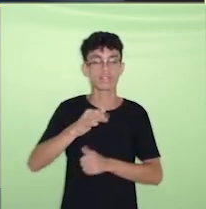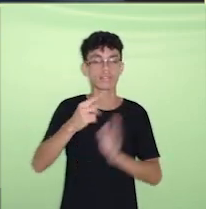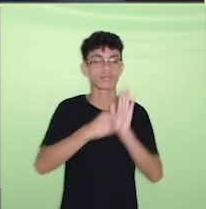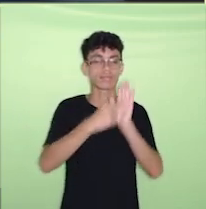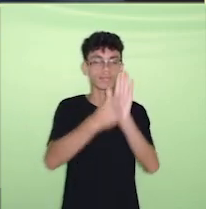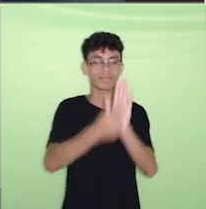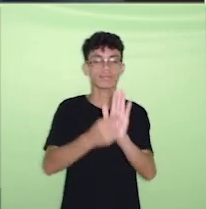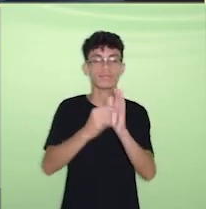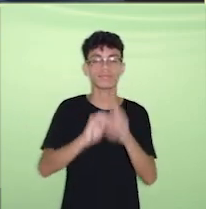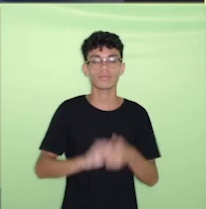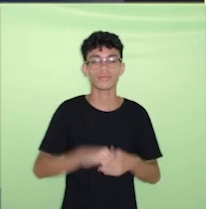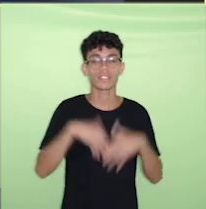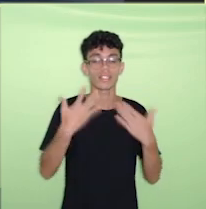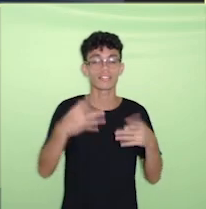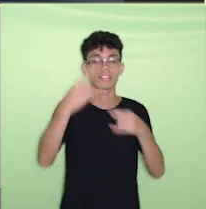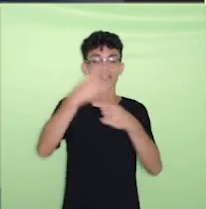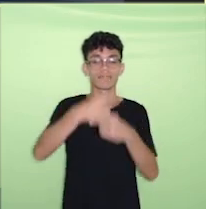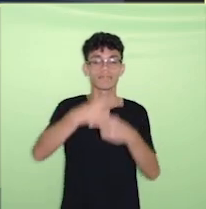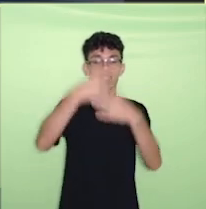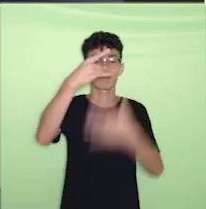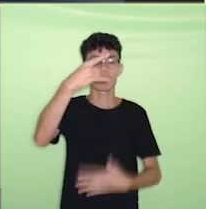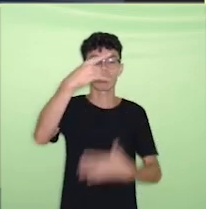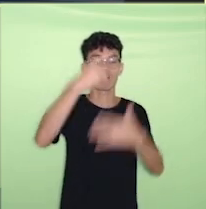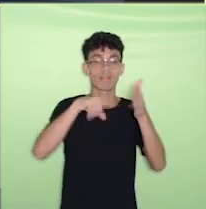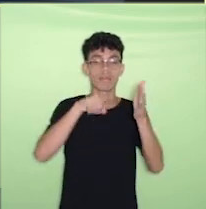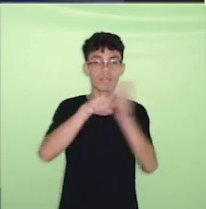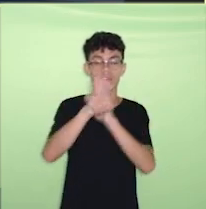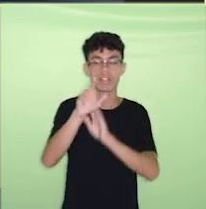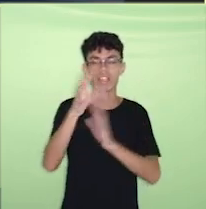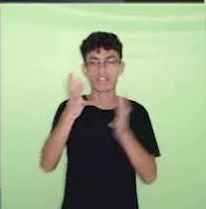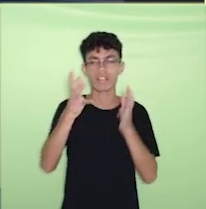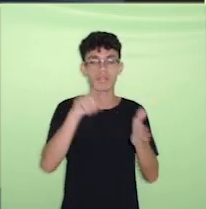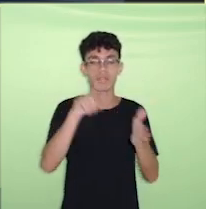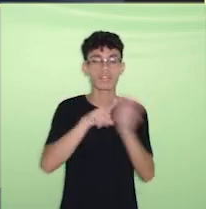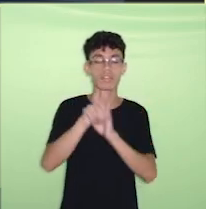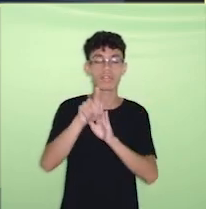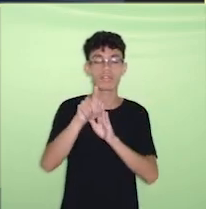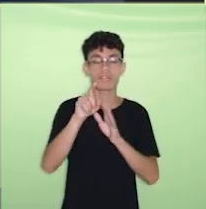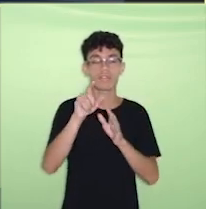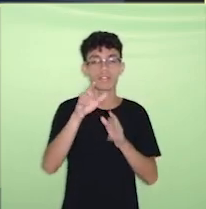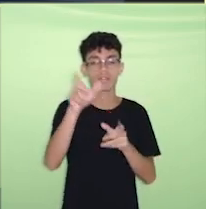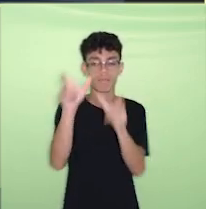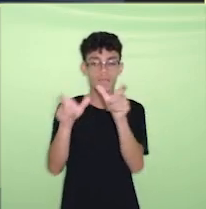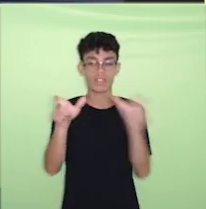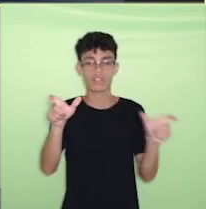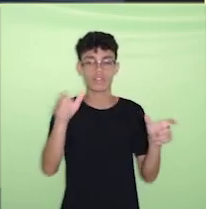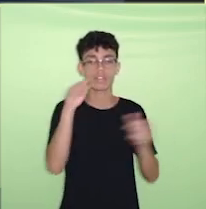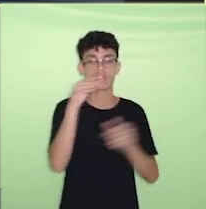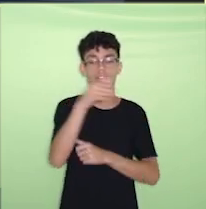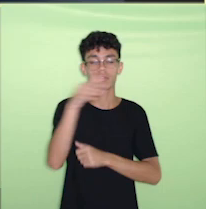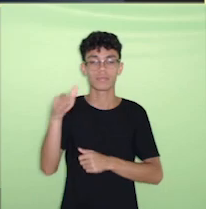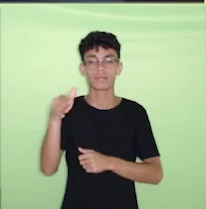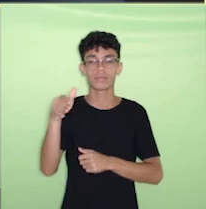E estamos aí abertos a perguntas. Eu queria fazer uma pergunta para o elenco,